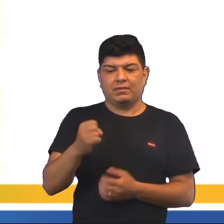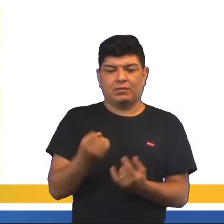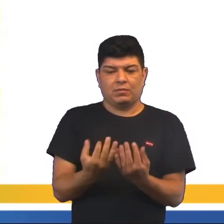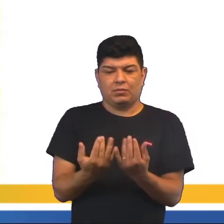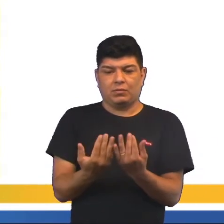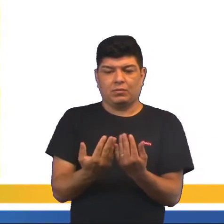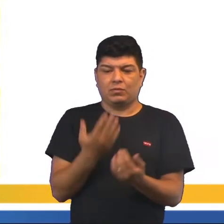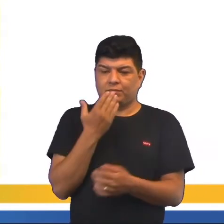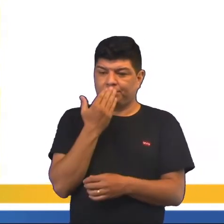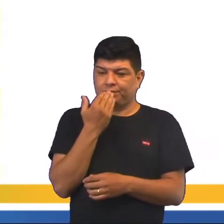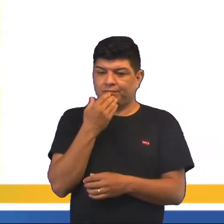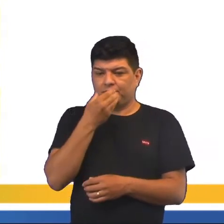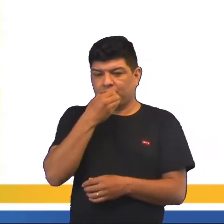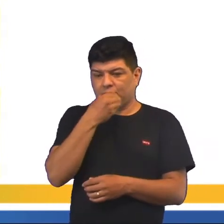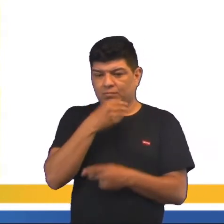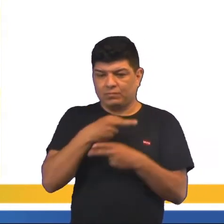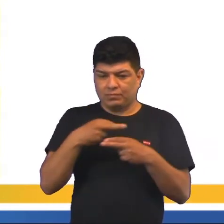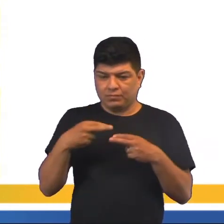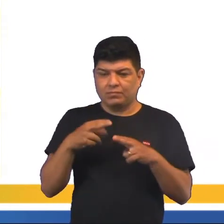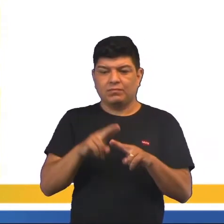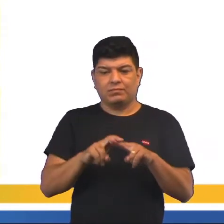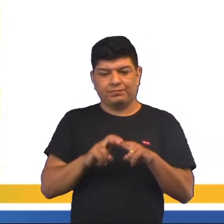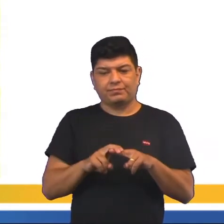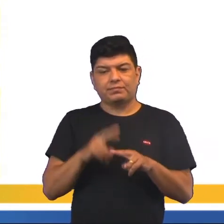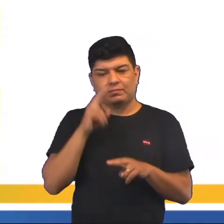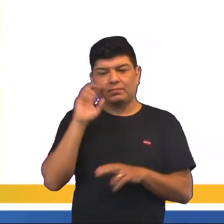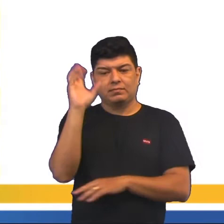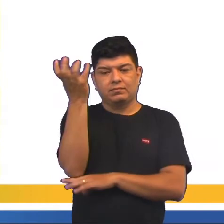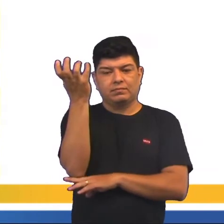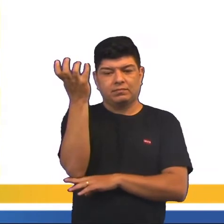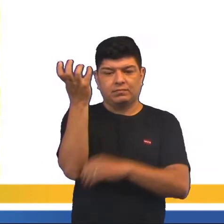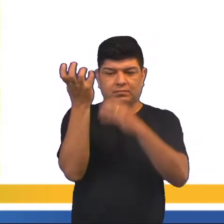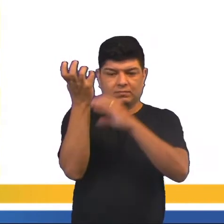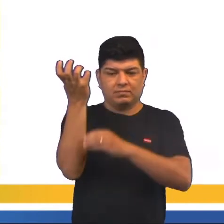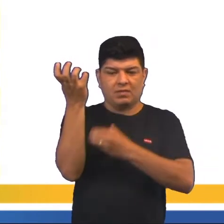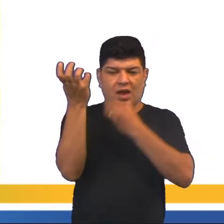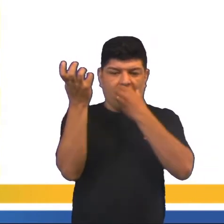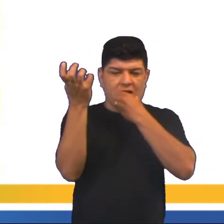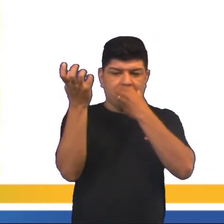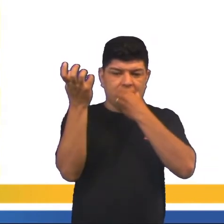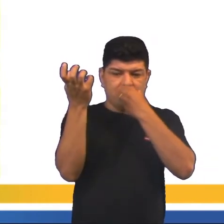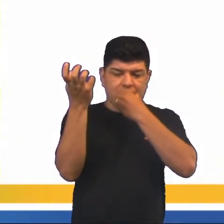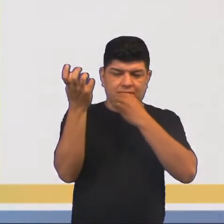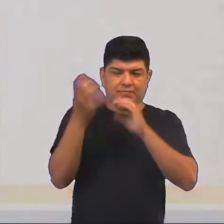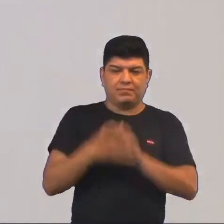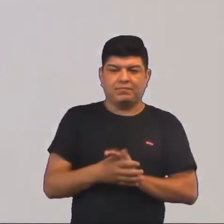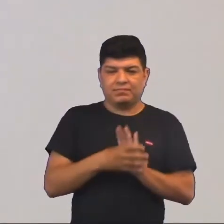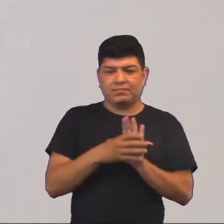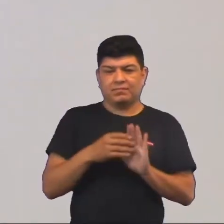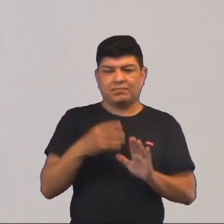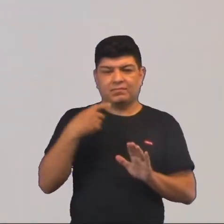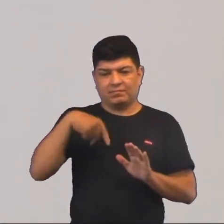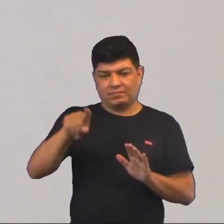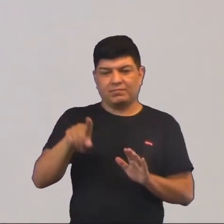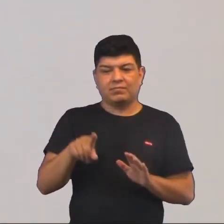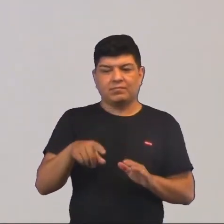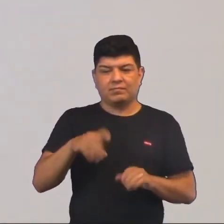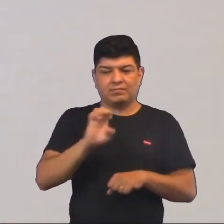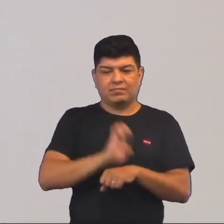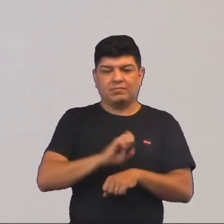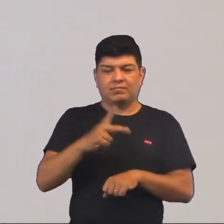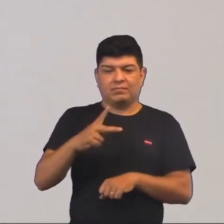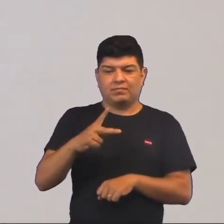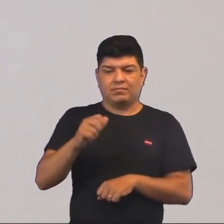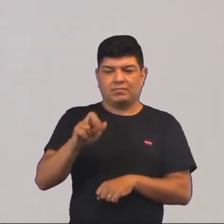cozinha e come essa fruta que está nessa árvore aí. Ela é simbólica. Você chega no estado do Paraná, você vai